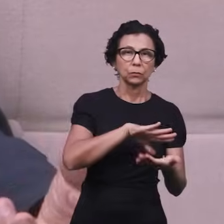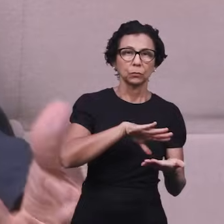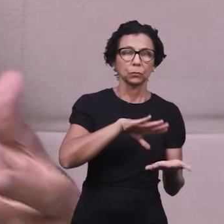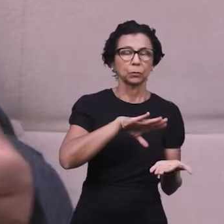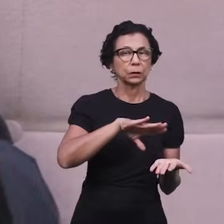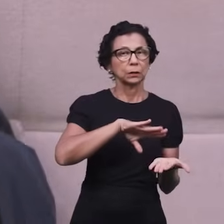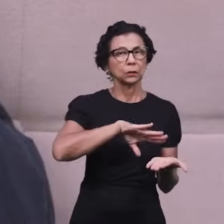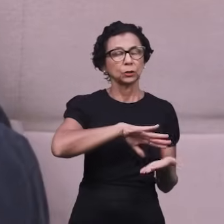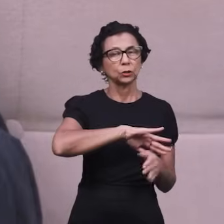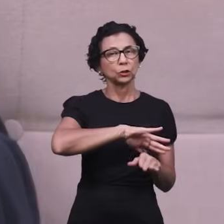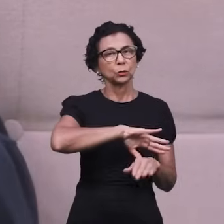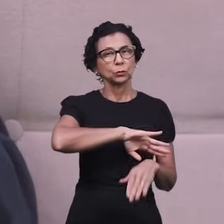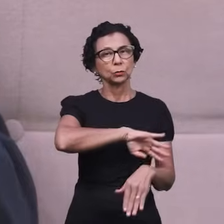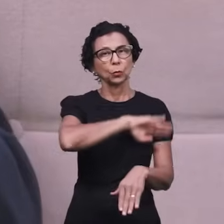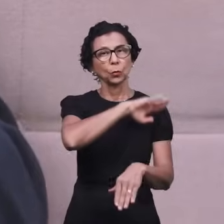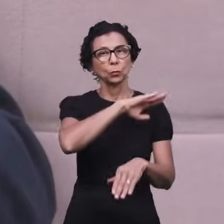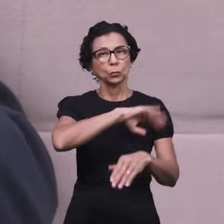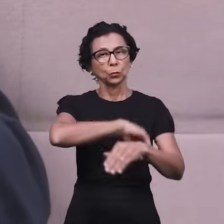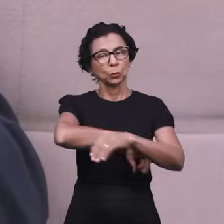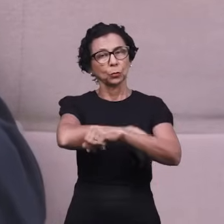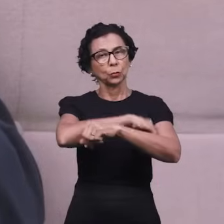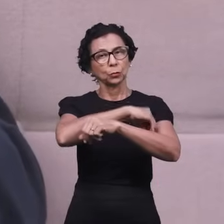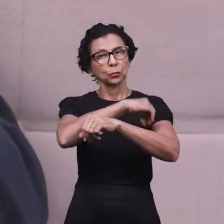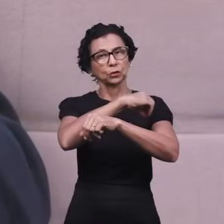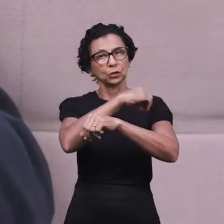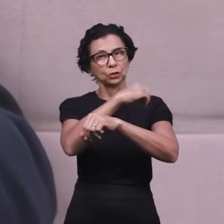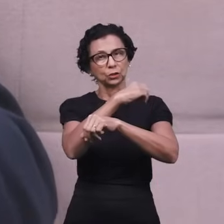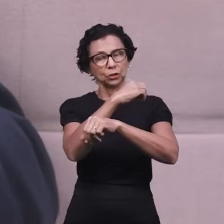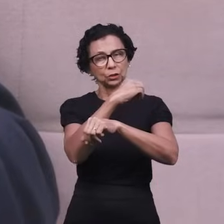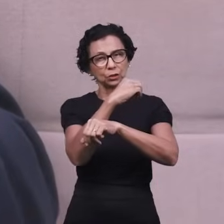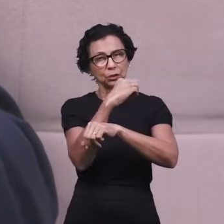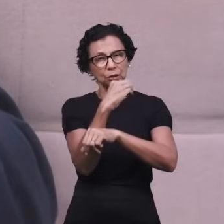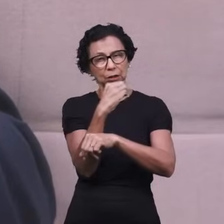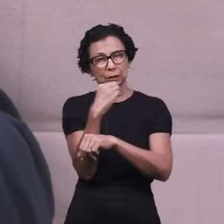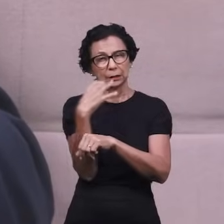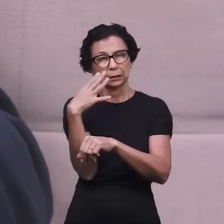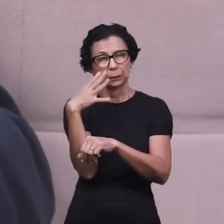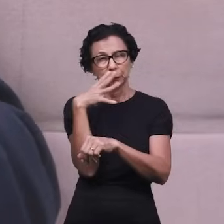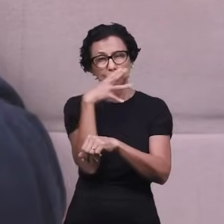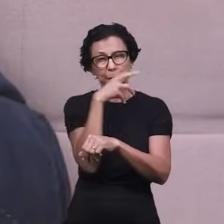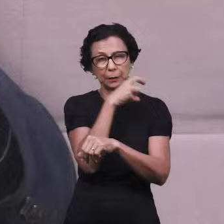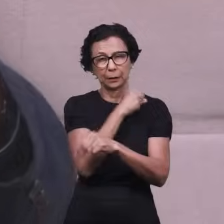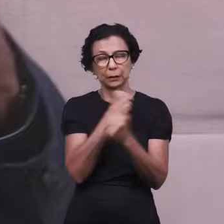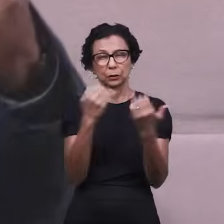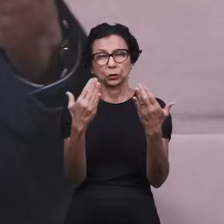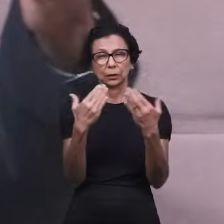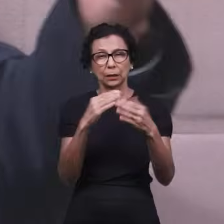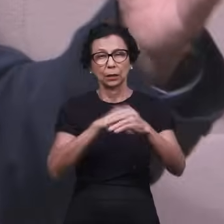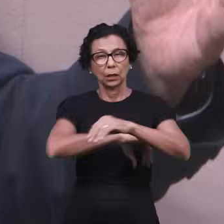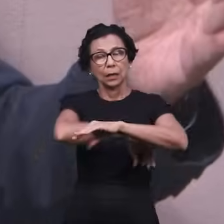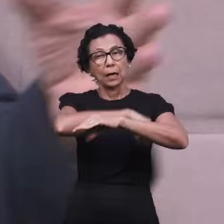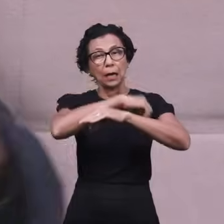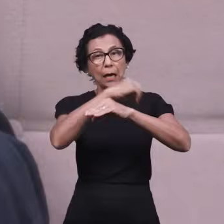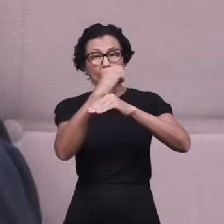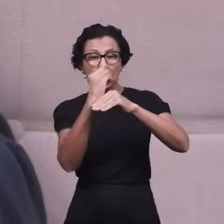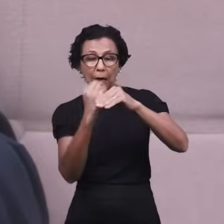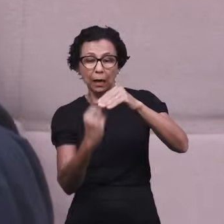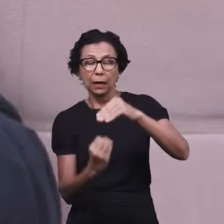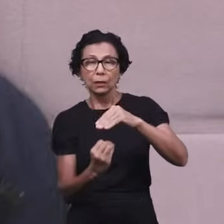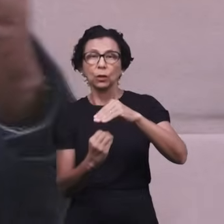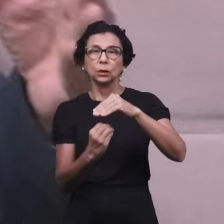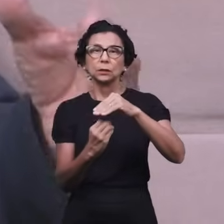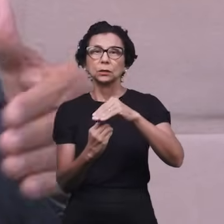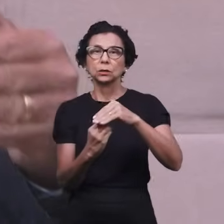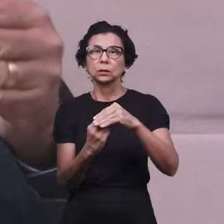essa igreja que sobe do deserto, o deserto, como é que essa igreja sobrevive no deserto,